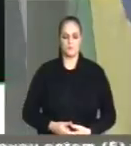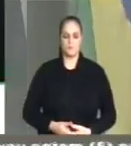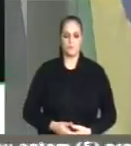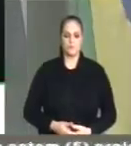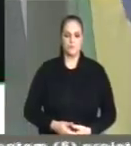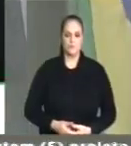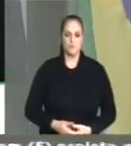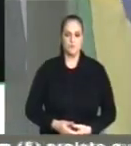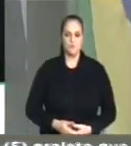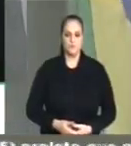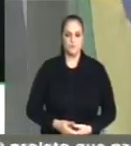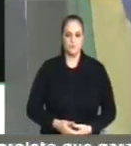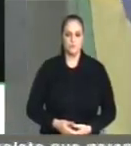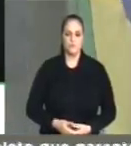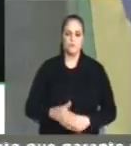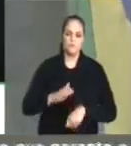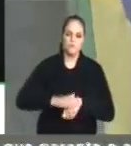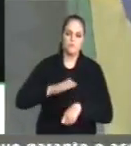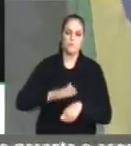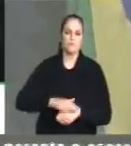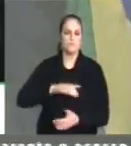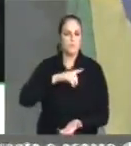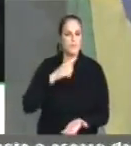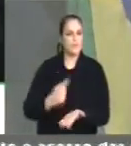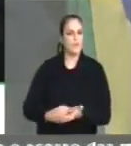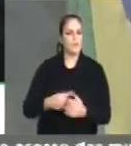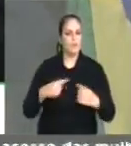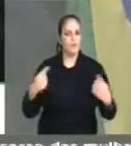coautores desta homenagem